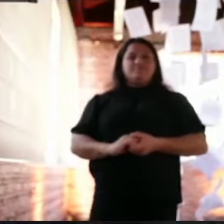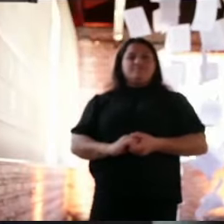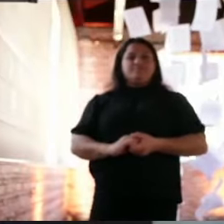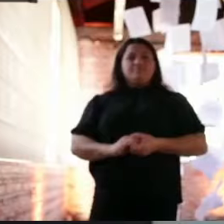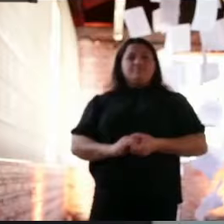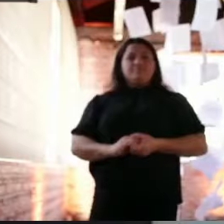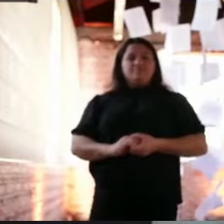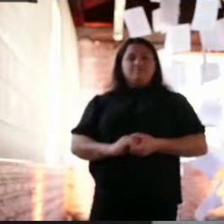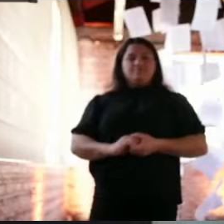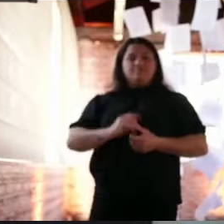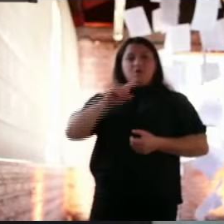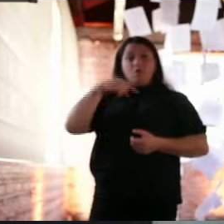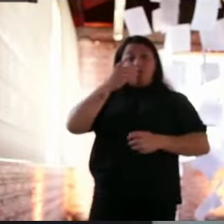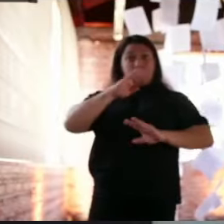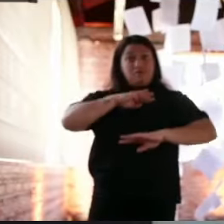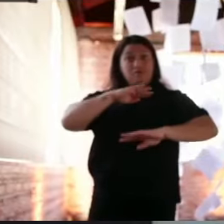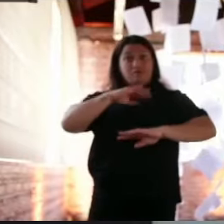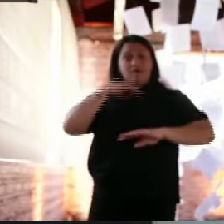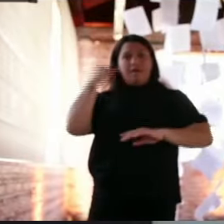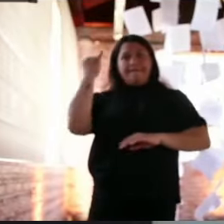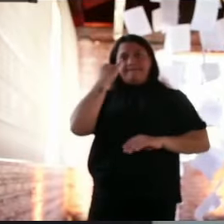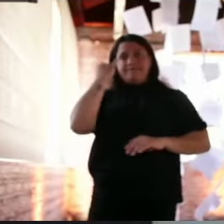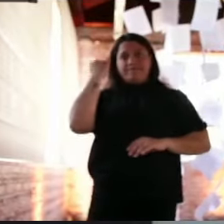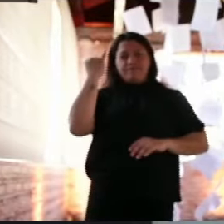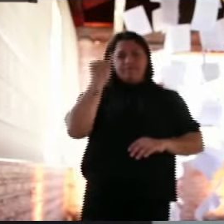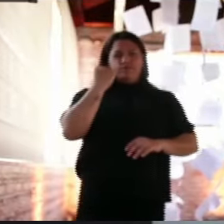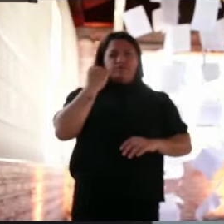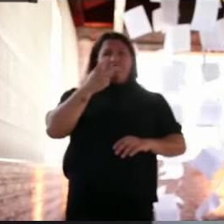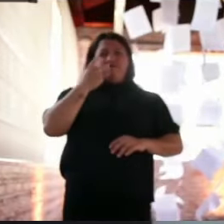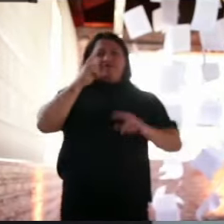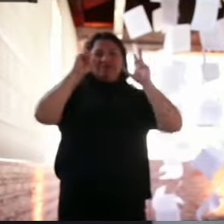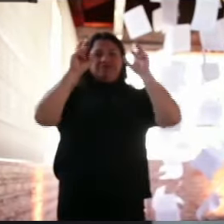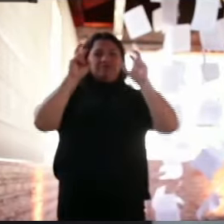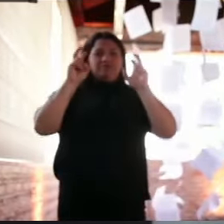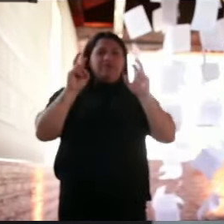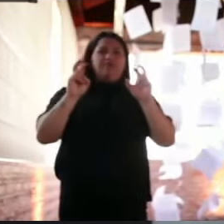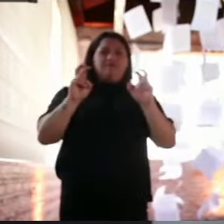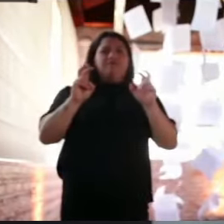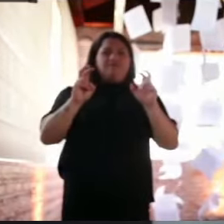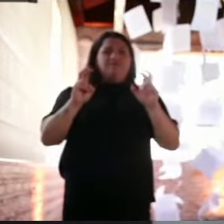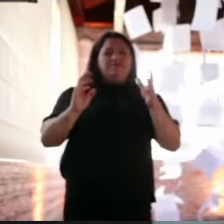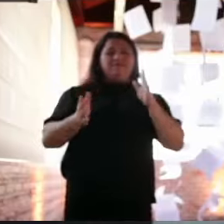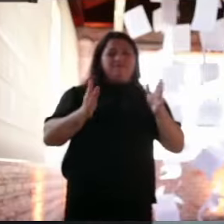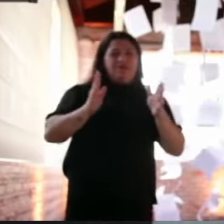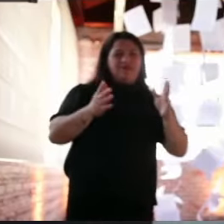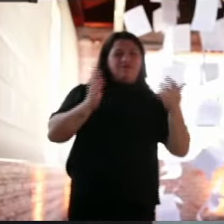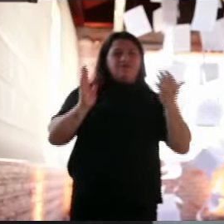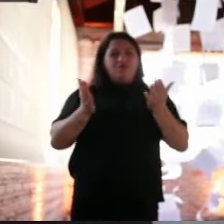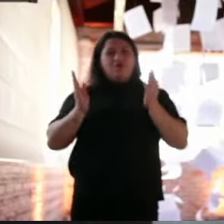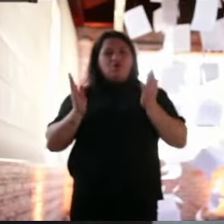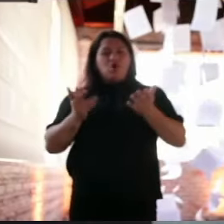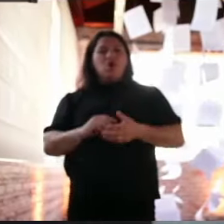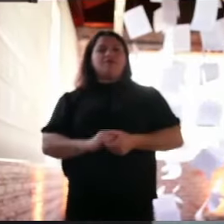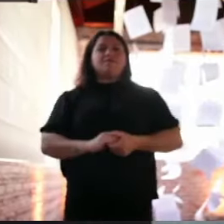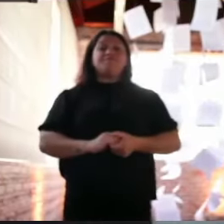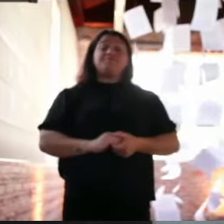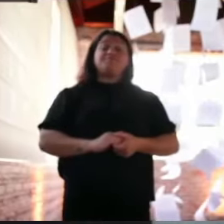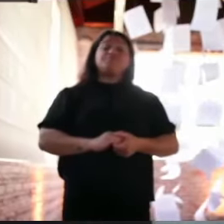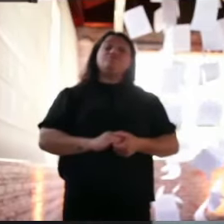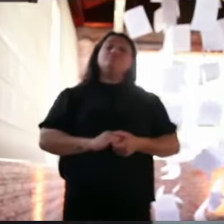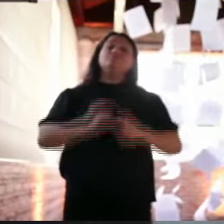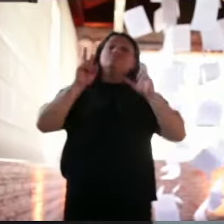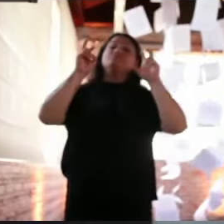outra coisa que eu acho que é muito importante agora entrando um pouco na Seara do Da nossa época e da virtualidade é a